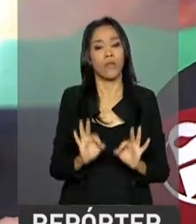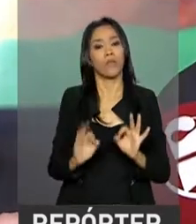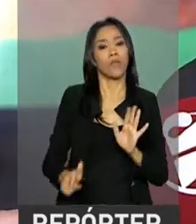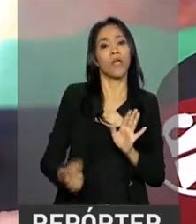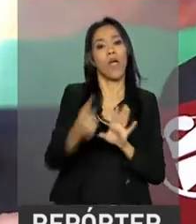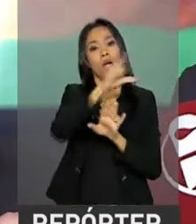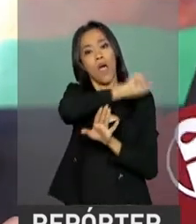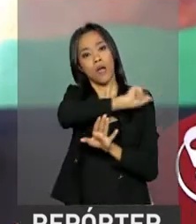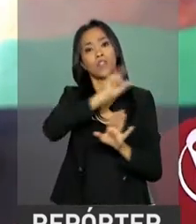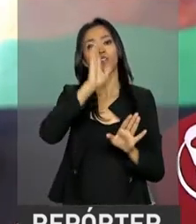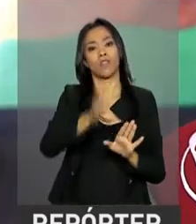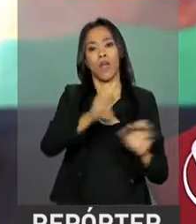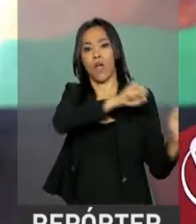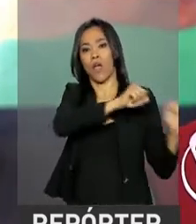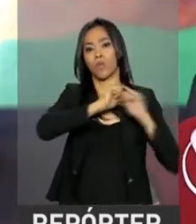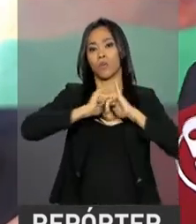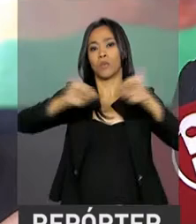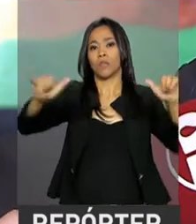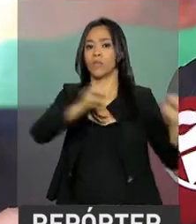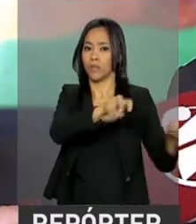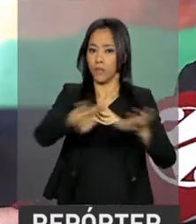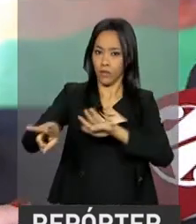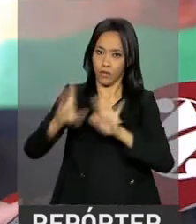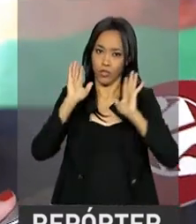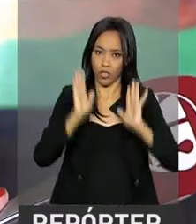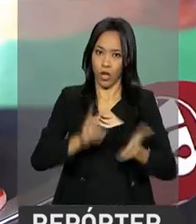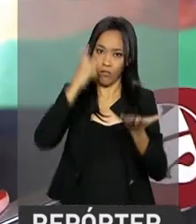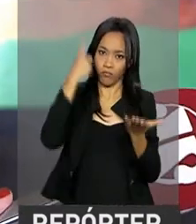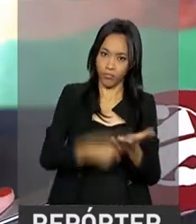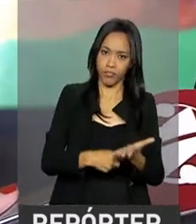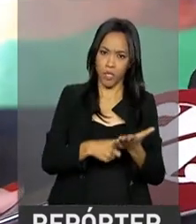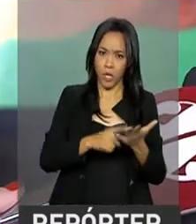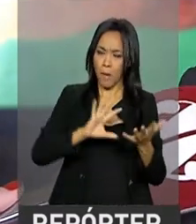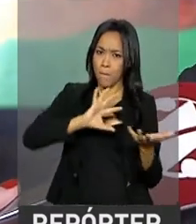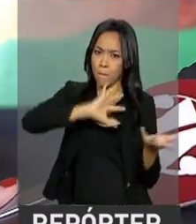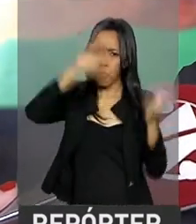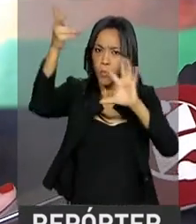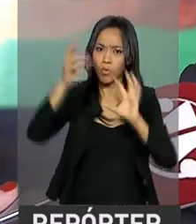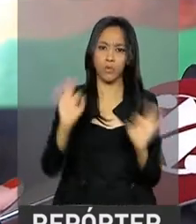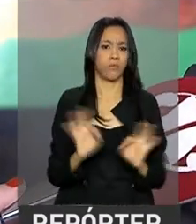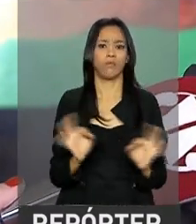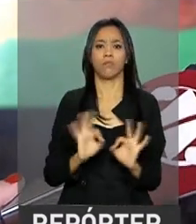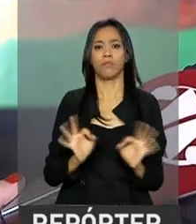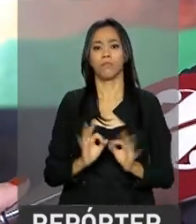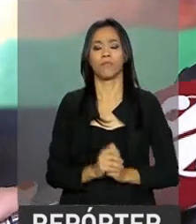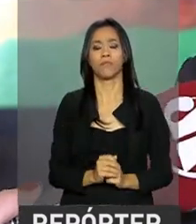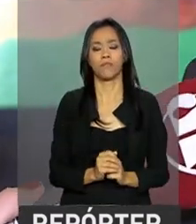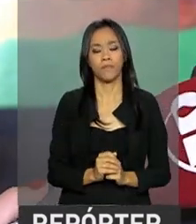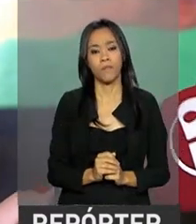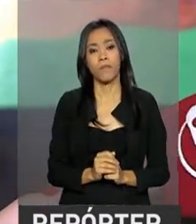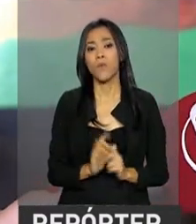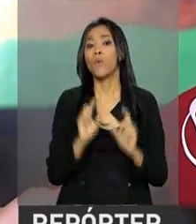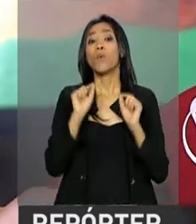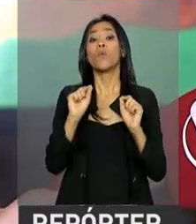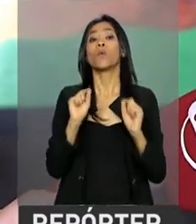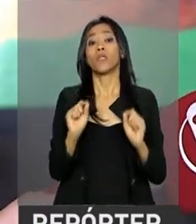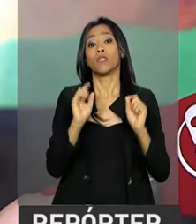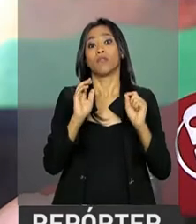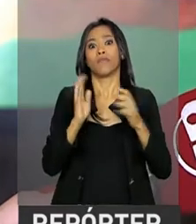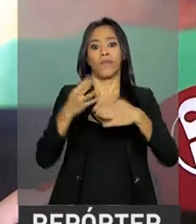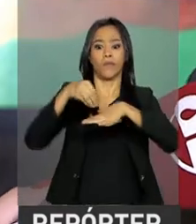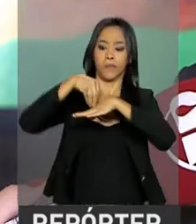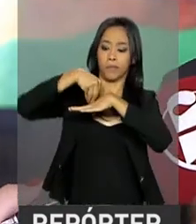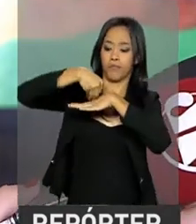anunciado na semana passada não há nenhuma alteração é ela que foi ventilado